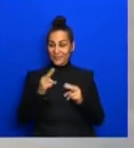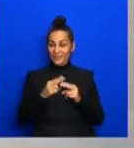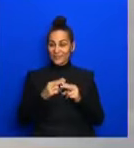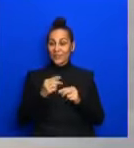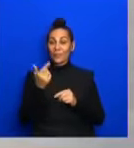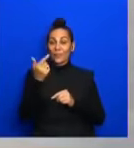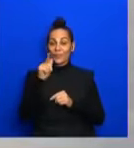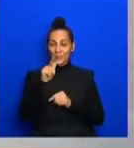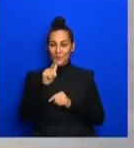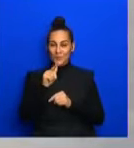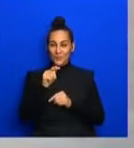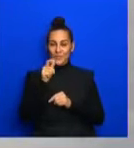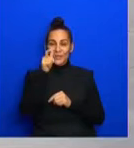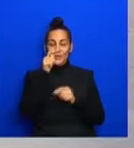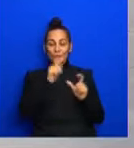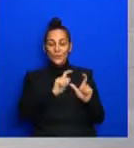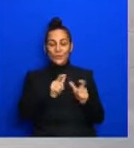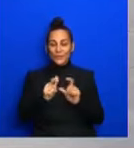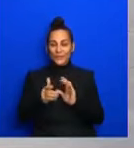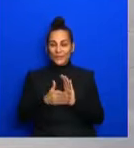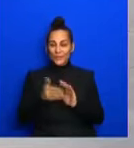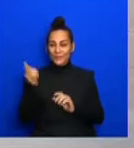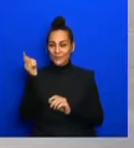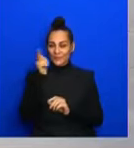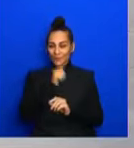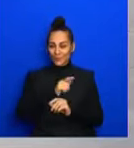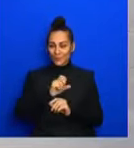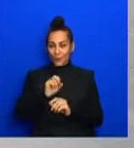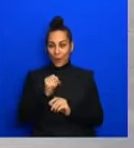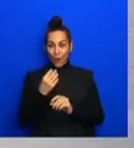Caixa. Logo após a apuração, você vai poder saber de onde são as apostas